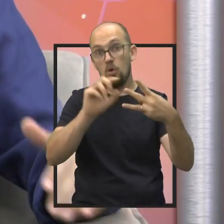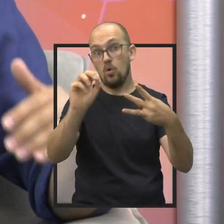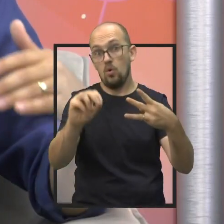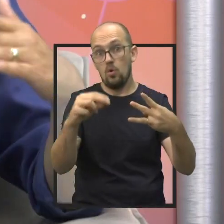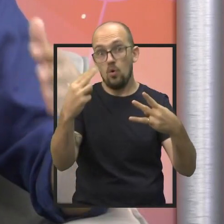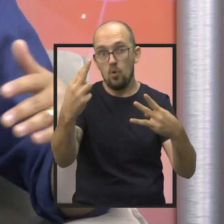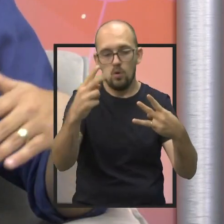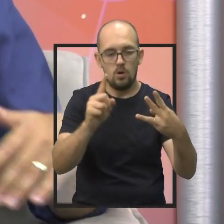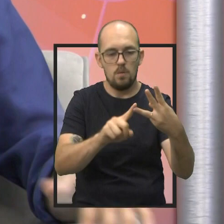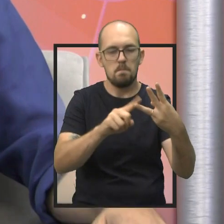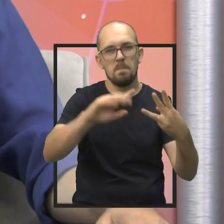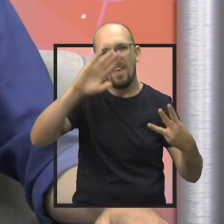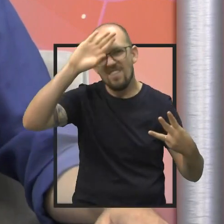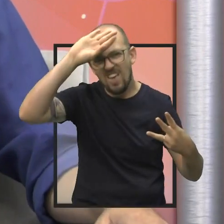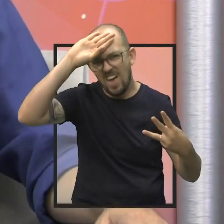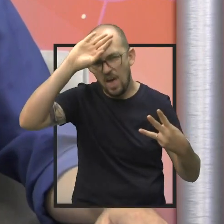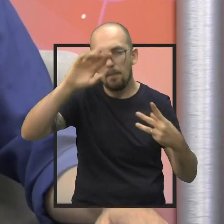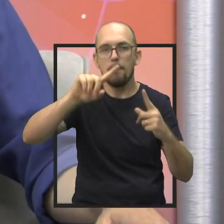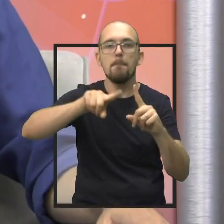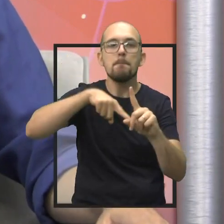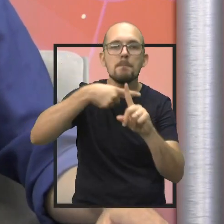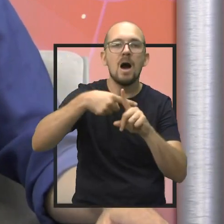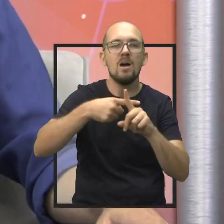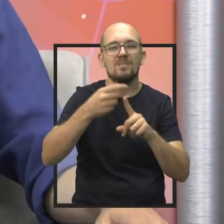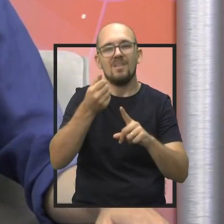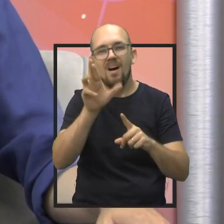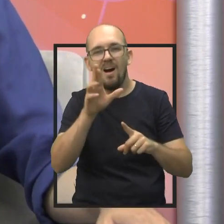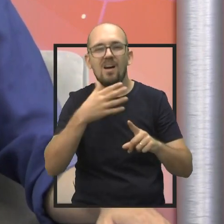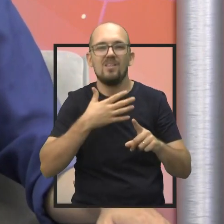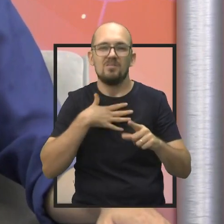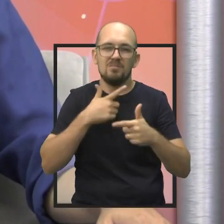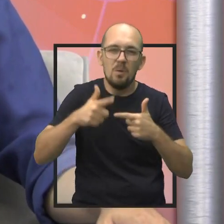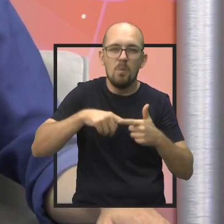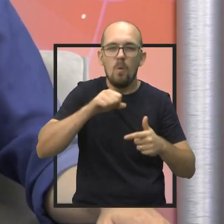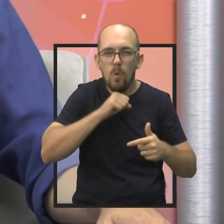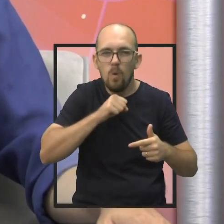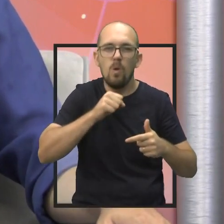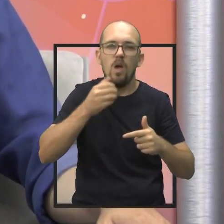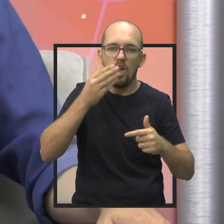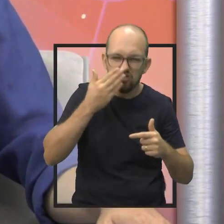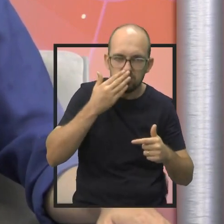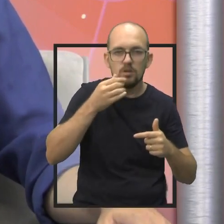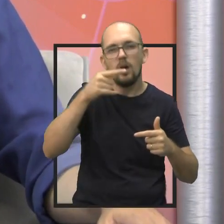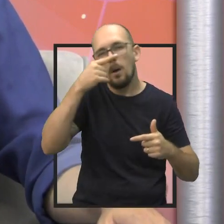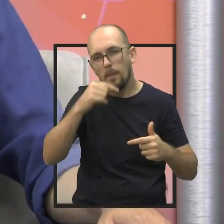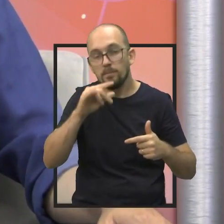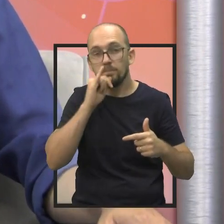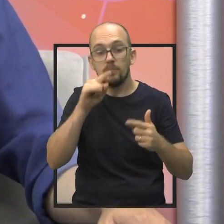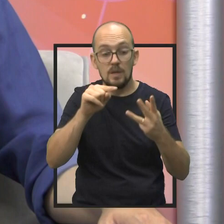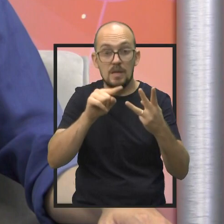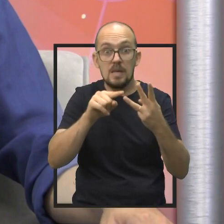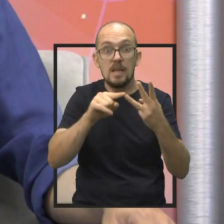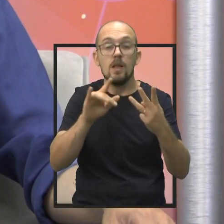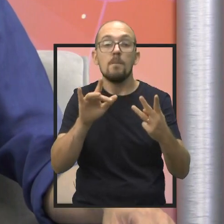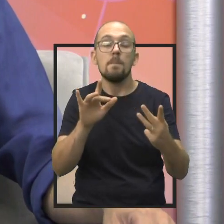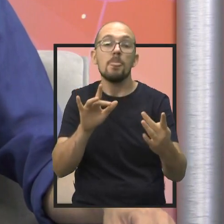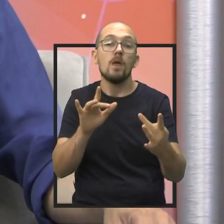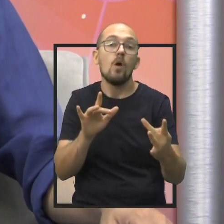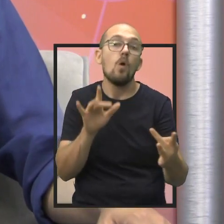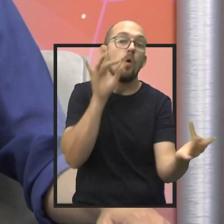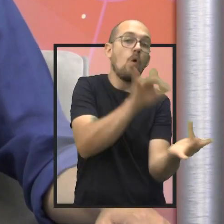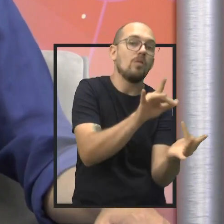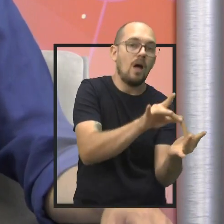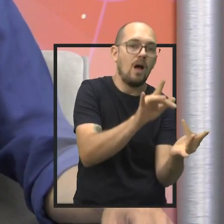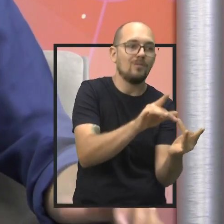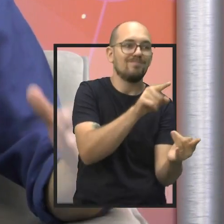sintoma, febre ou qualquer sintoma respiratório, e ele é contato de um caso confirmado